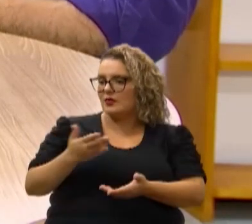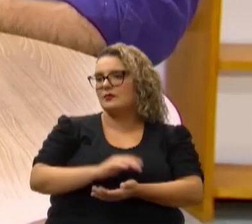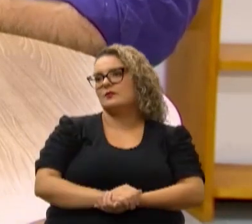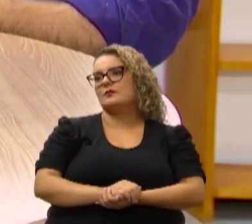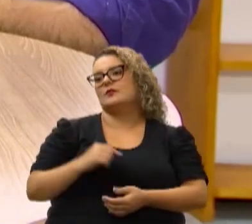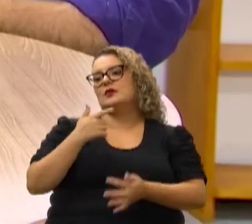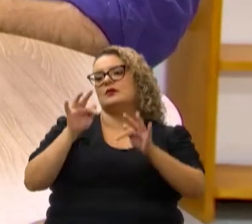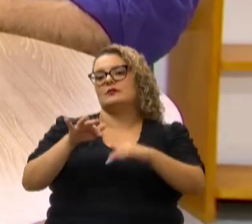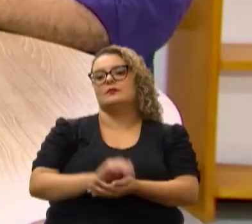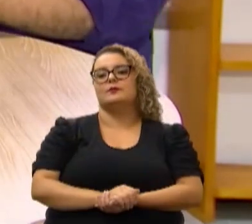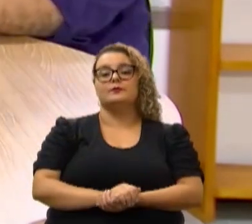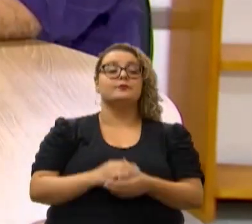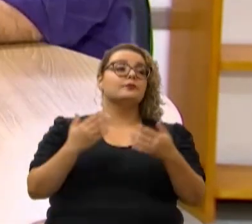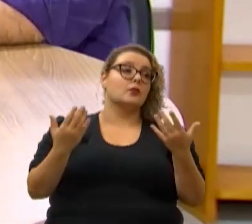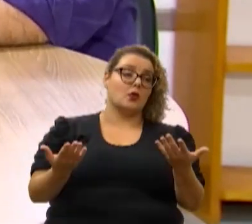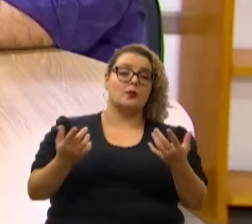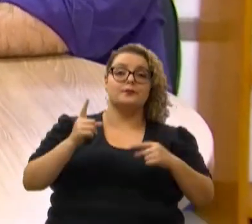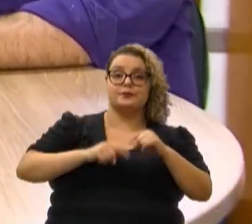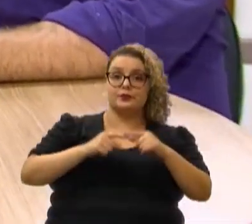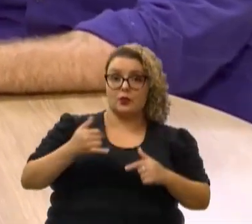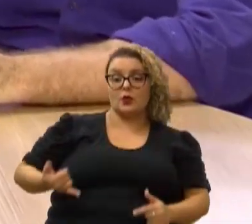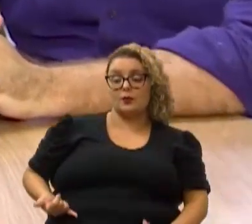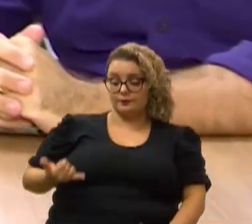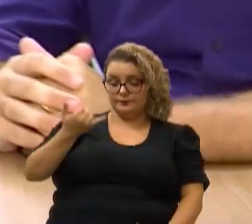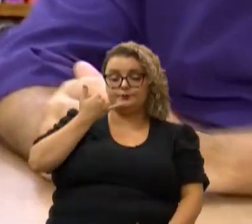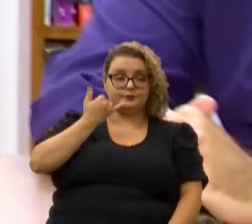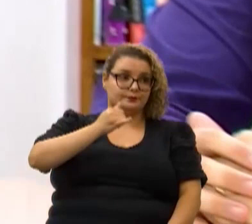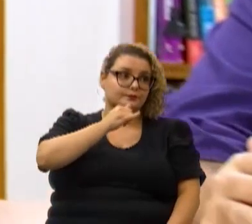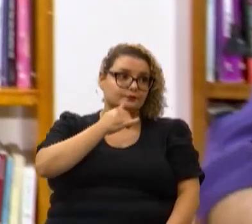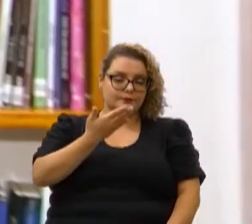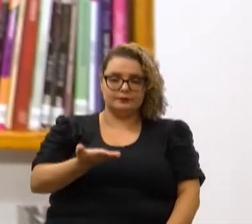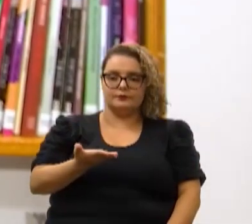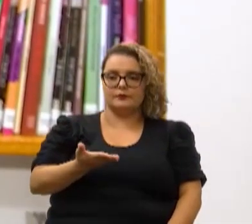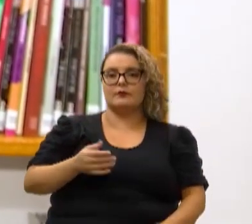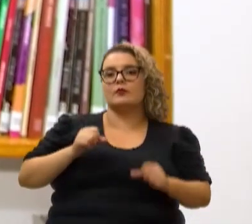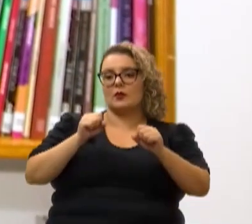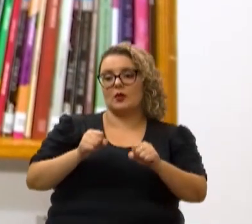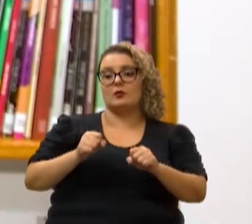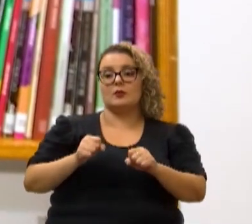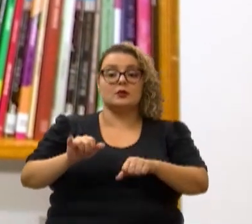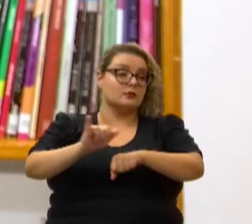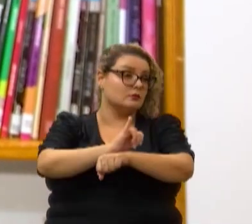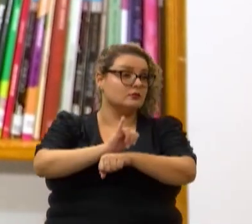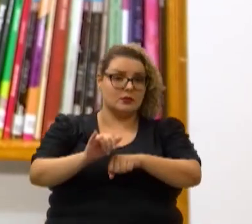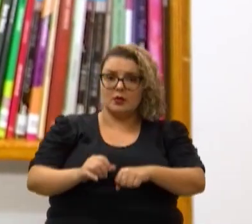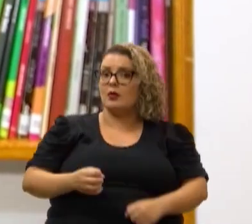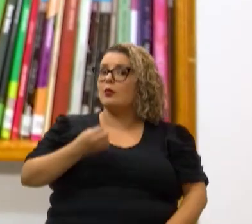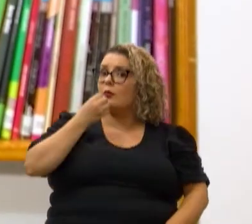gente encerrar. Olha, o aparelho celular, né, que foi o exemplo dado, ele pode ser um instrumento